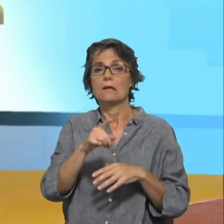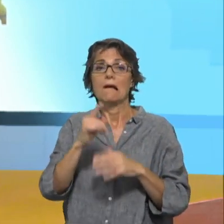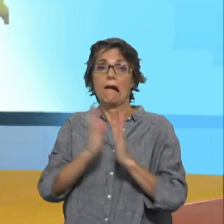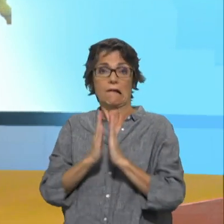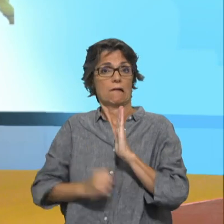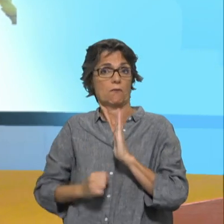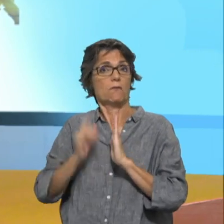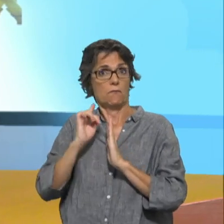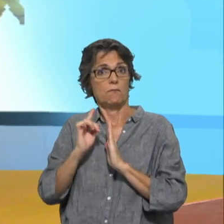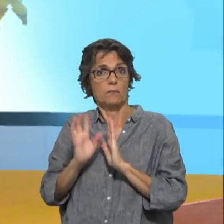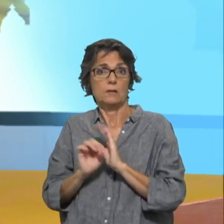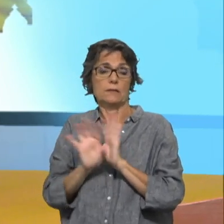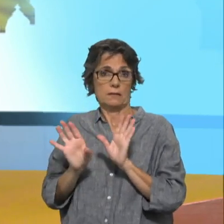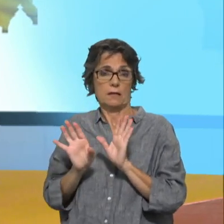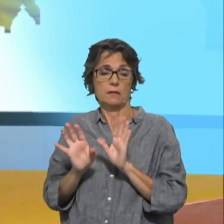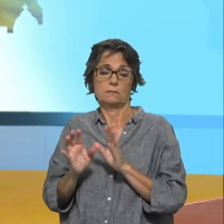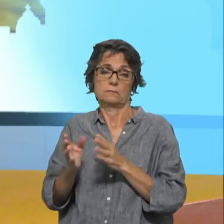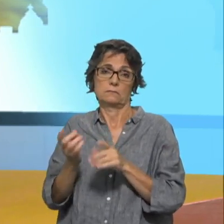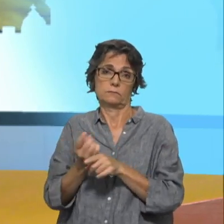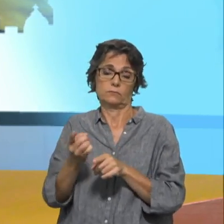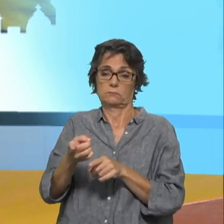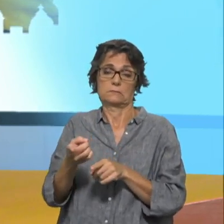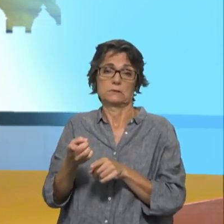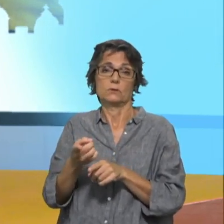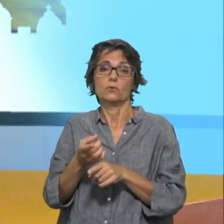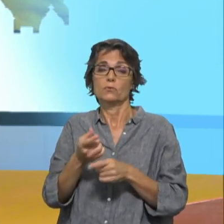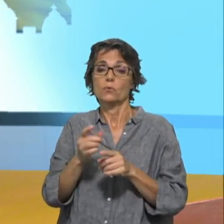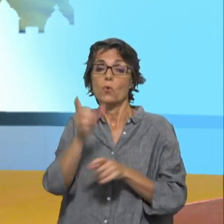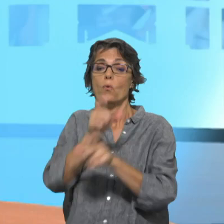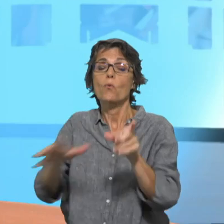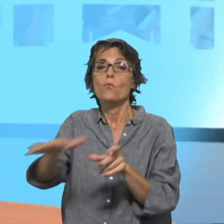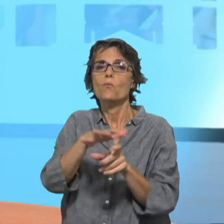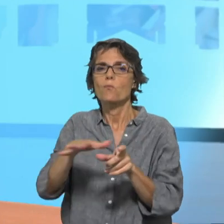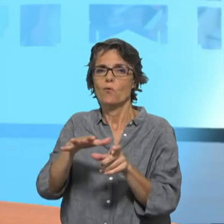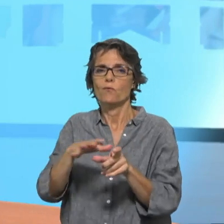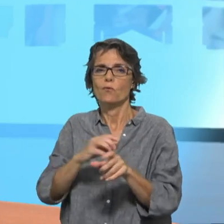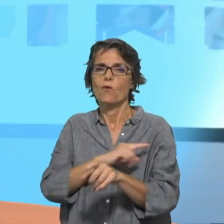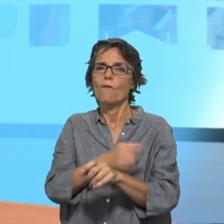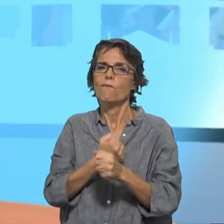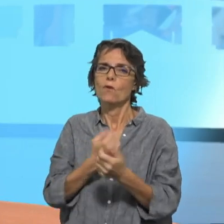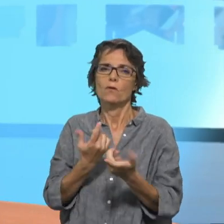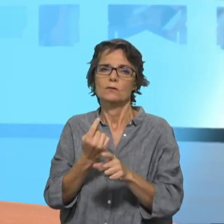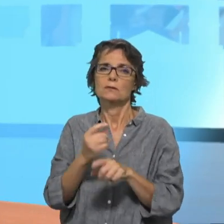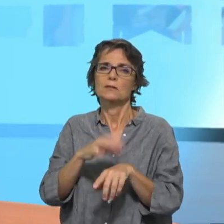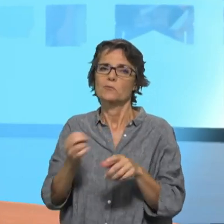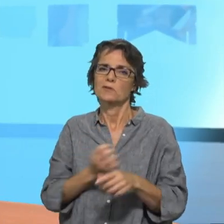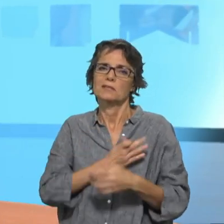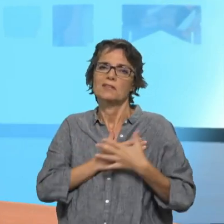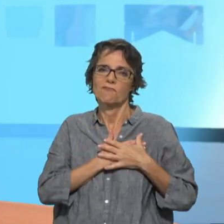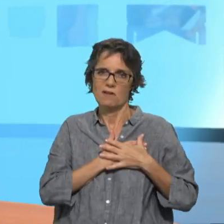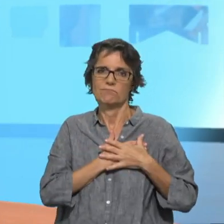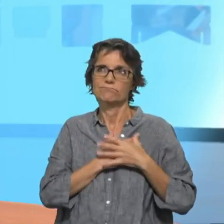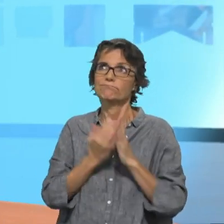Aliás, foi a fé que uniu aquele povo e que lhe permitiu resistir durante tanto tempo ao invasor, porque não